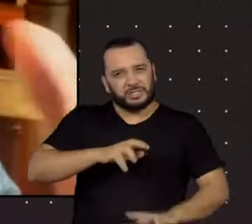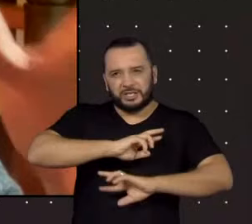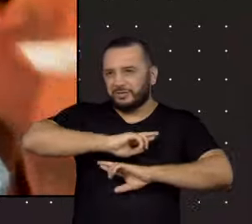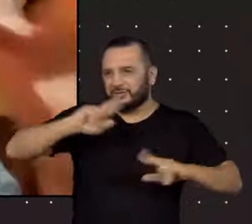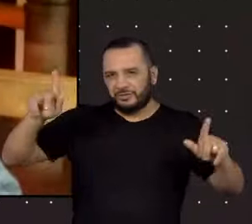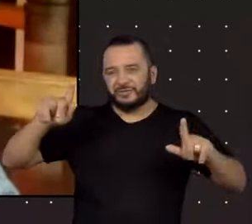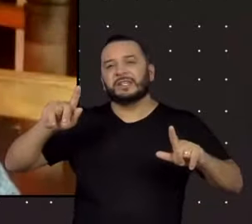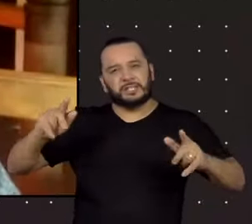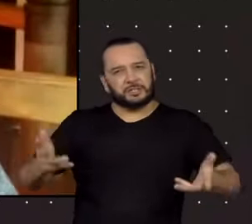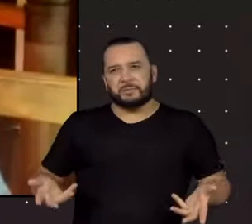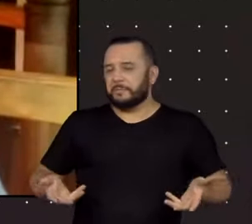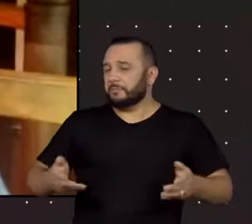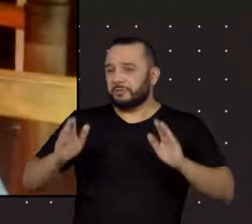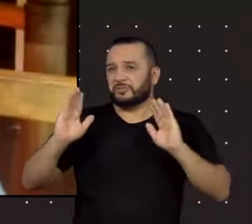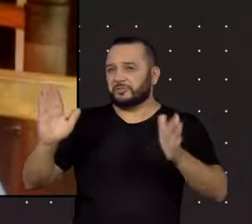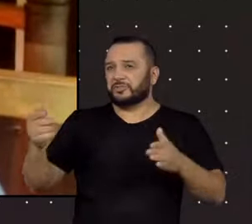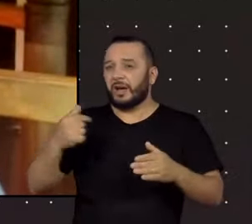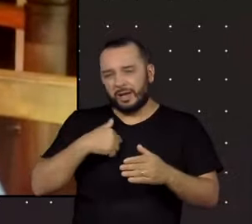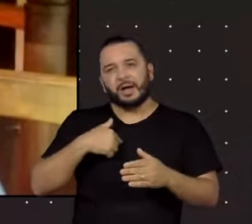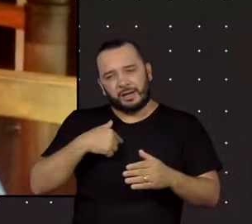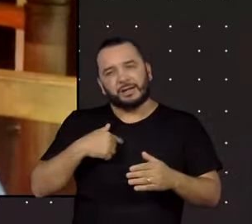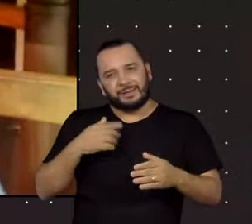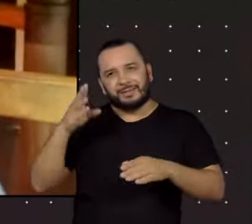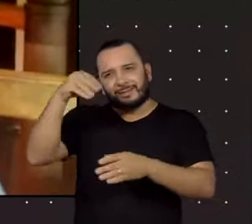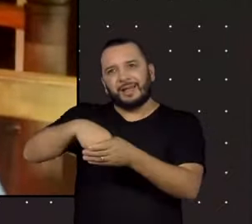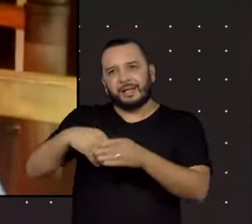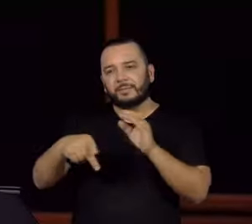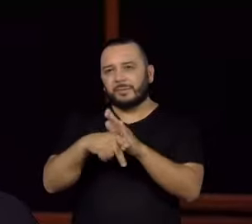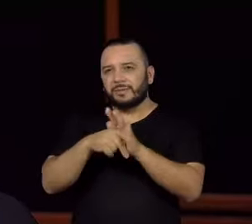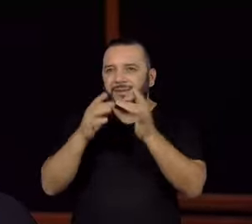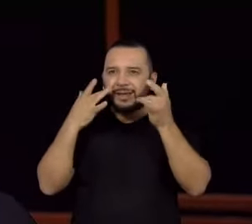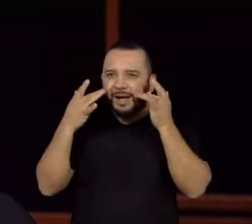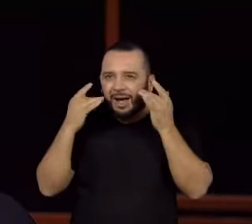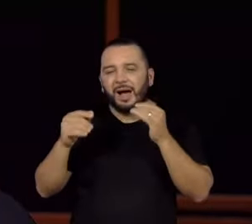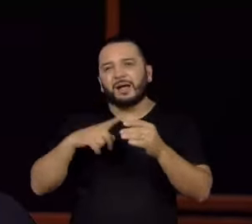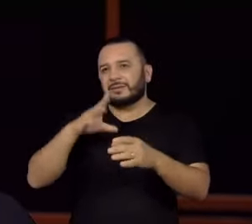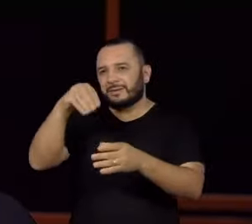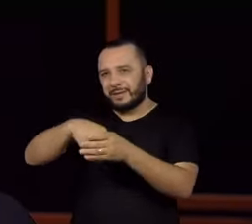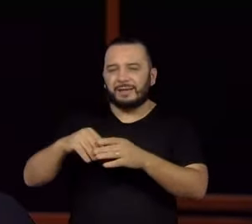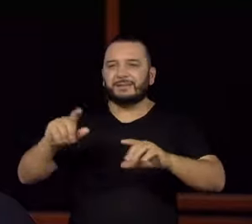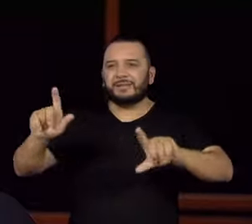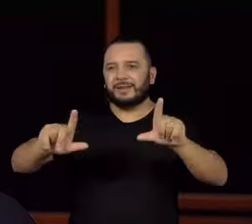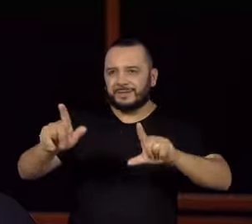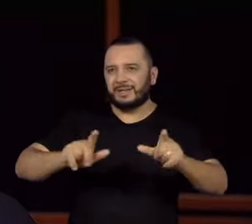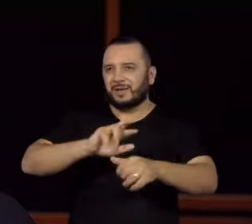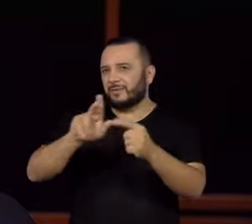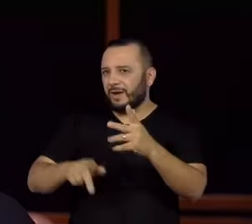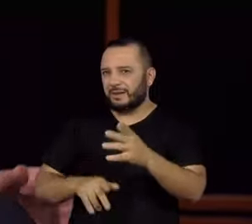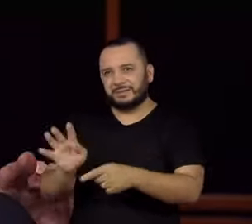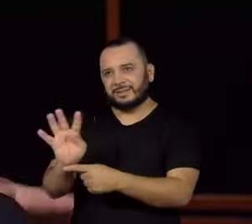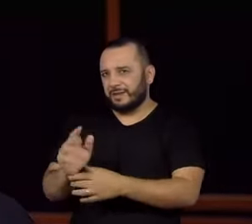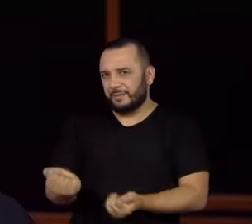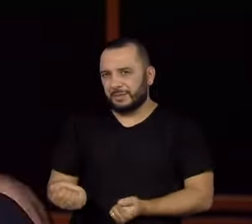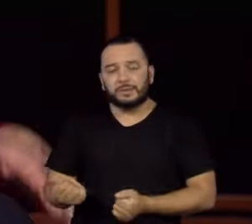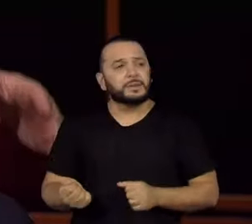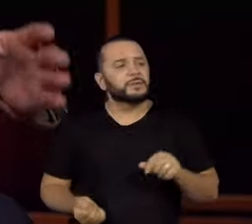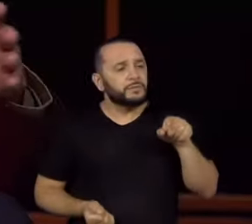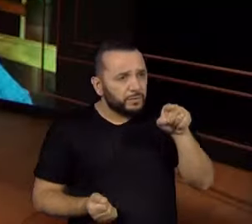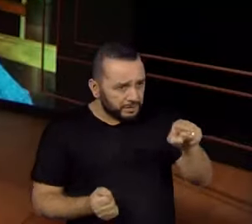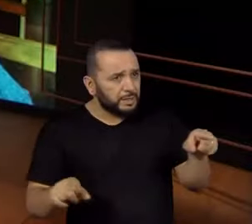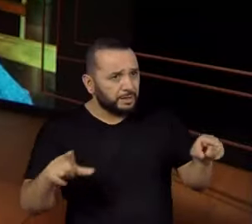projeção musical e de participação dramatúrgica nos espetáculos audiovisuais. Agora, você compõe também para cinema. E aí eu queria saber, você